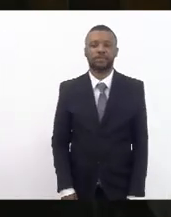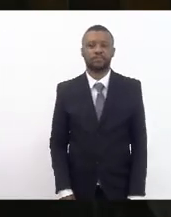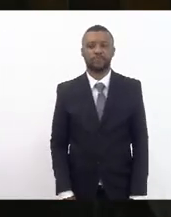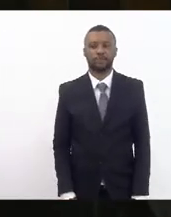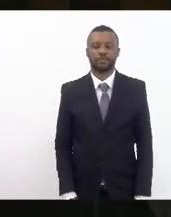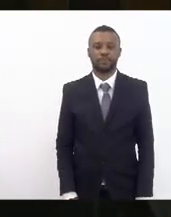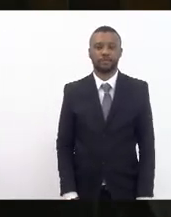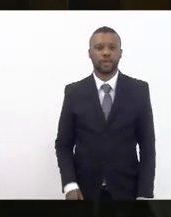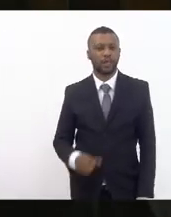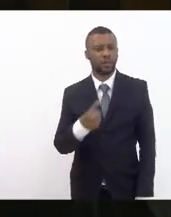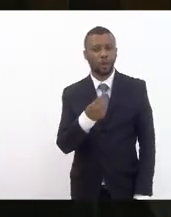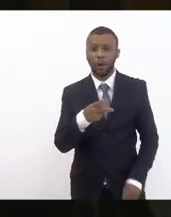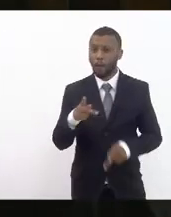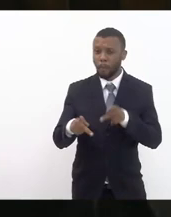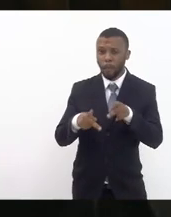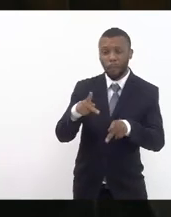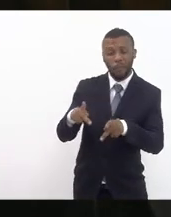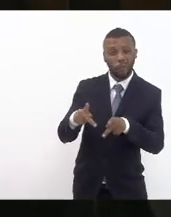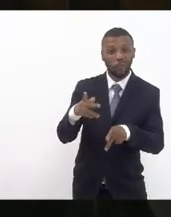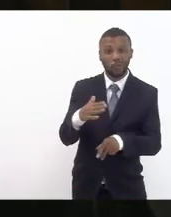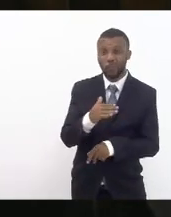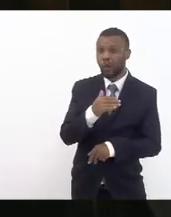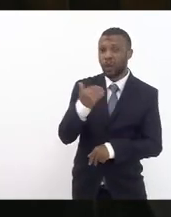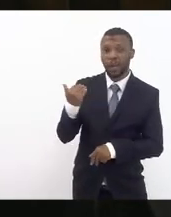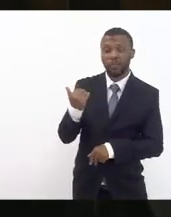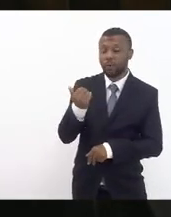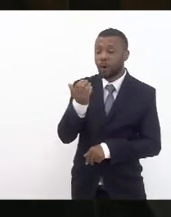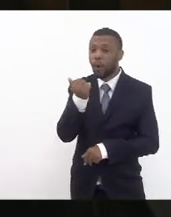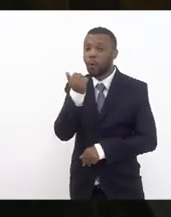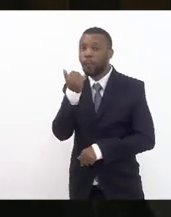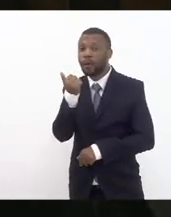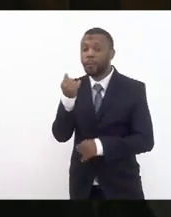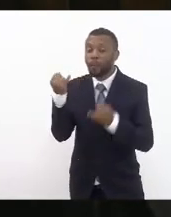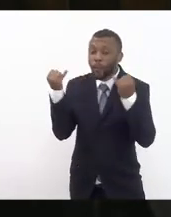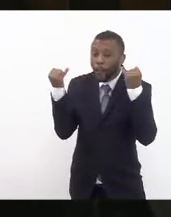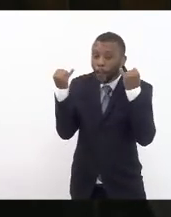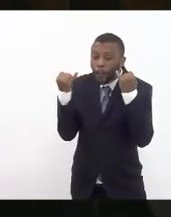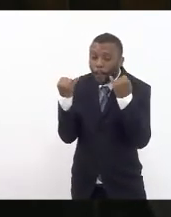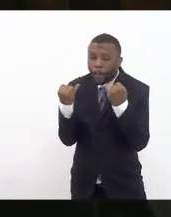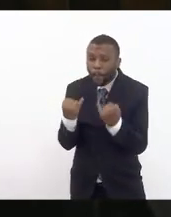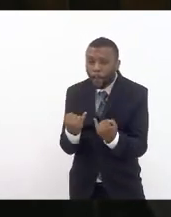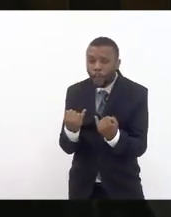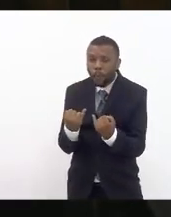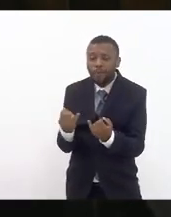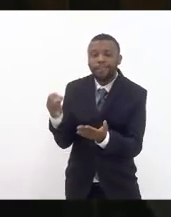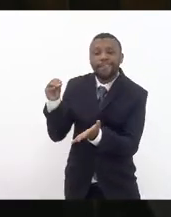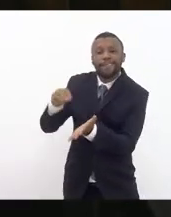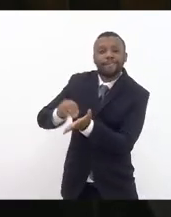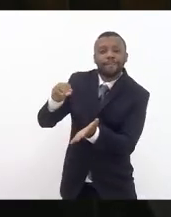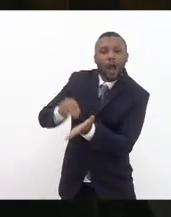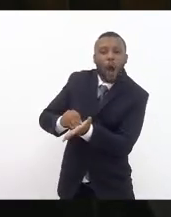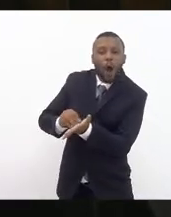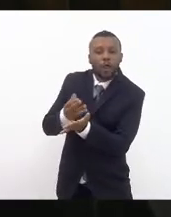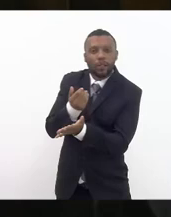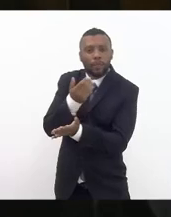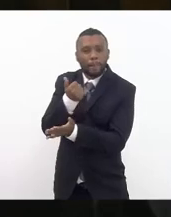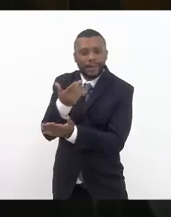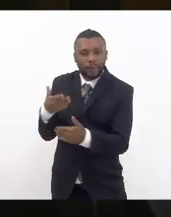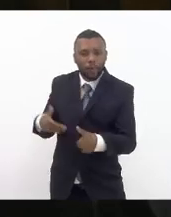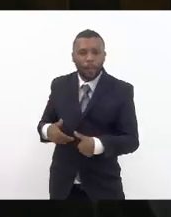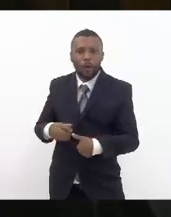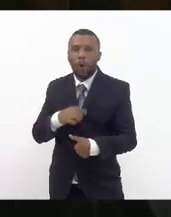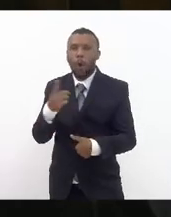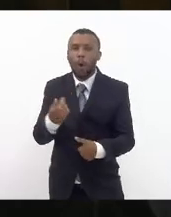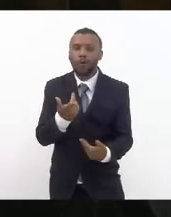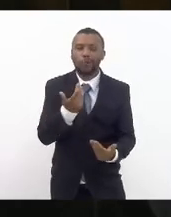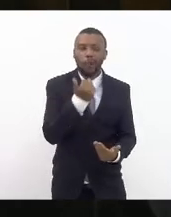boca, ou de subnutrição, ou de má alimentação. E Vossa